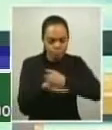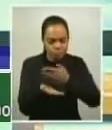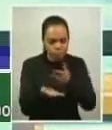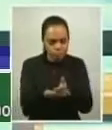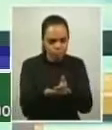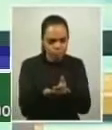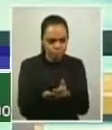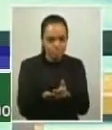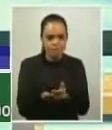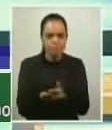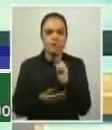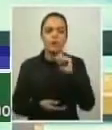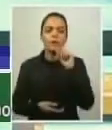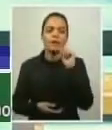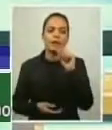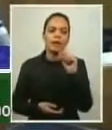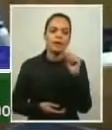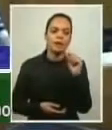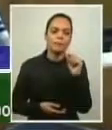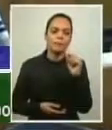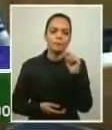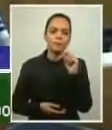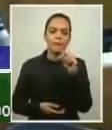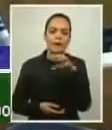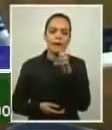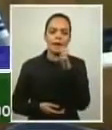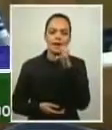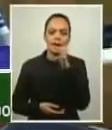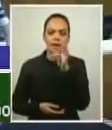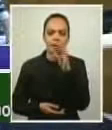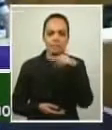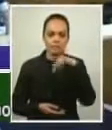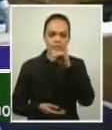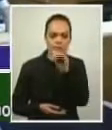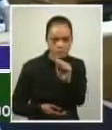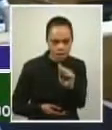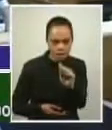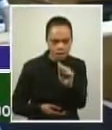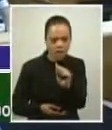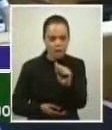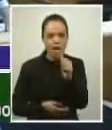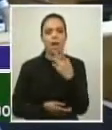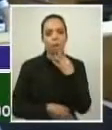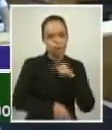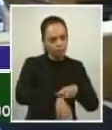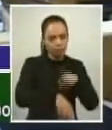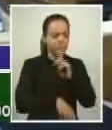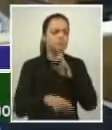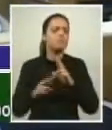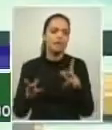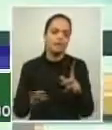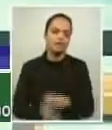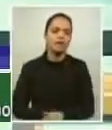pela etnia em alguns vamos falar em cor da pele não são a mesma coisa mas vamos lá